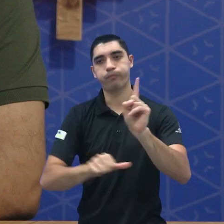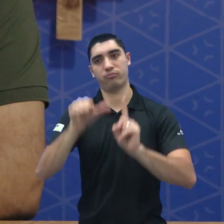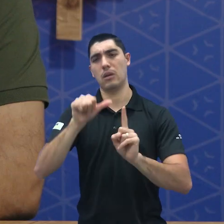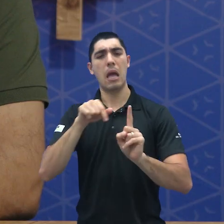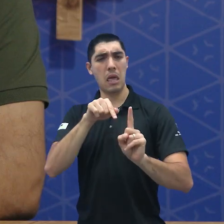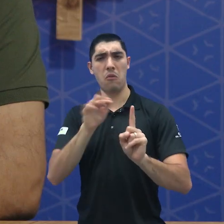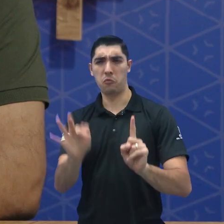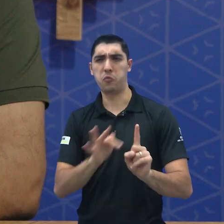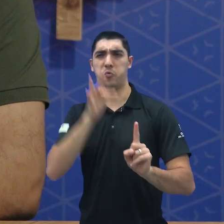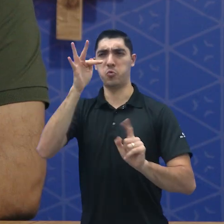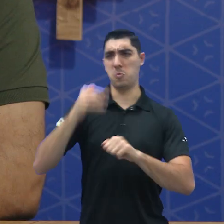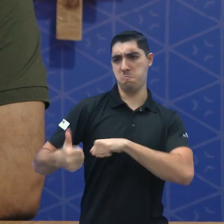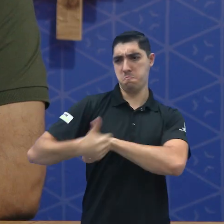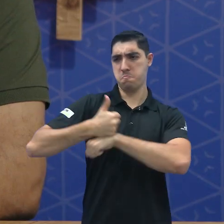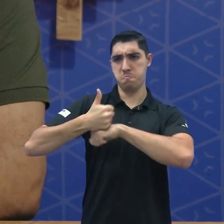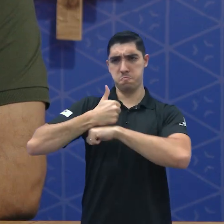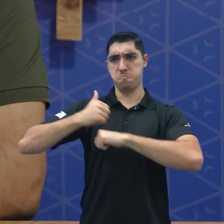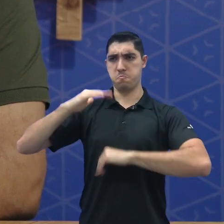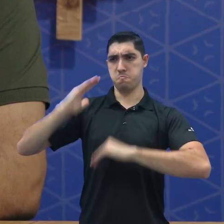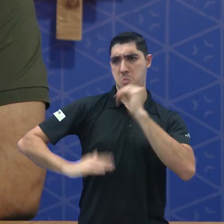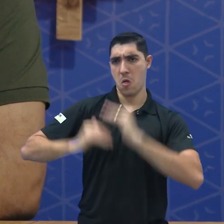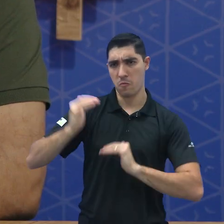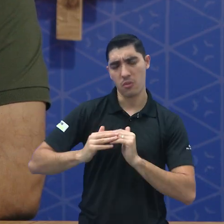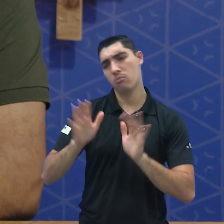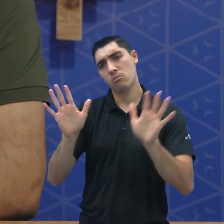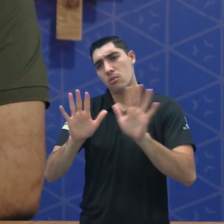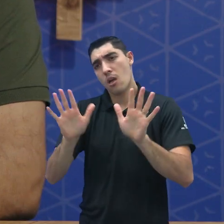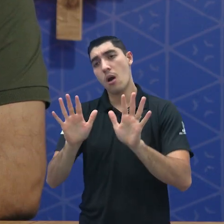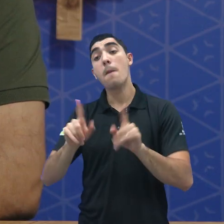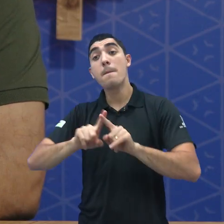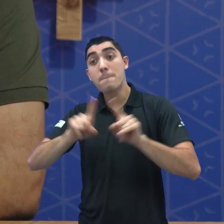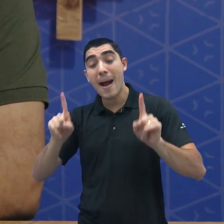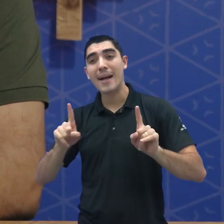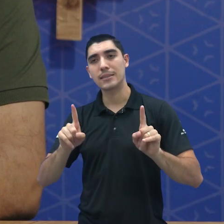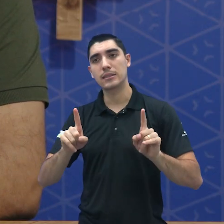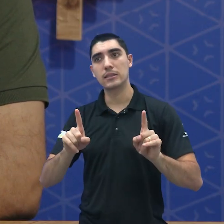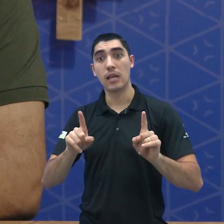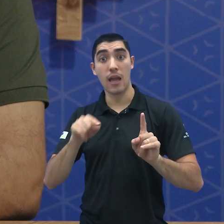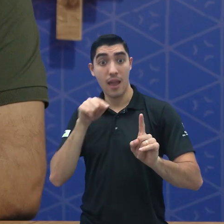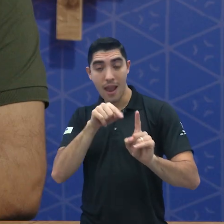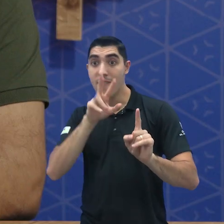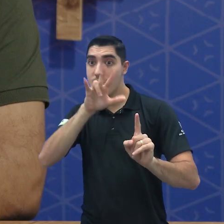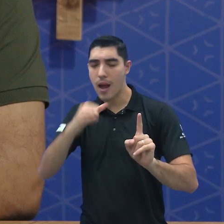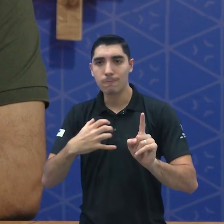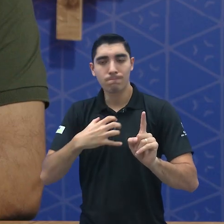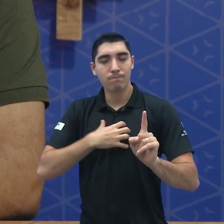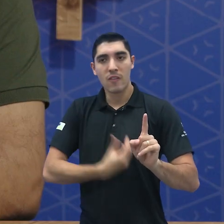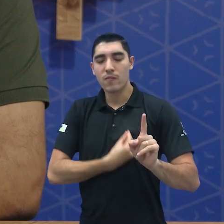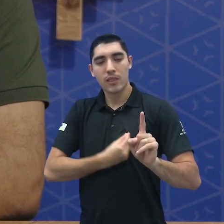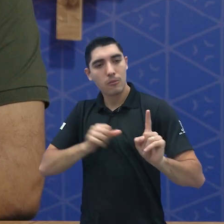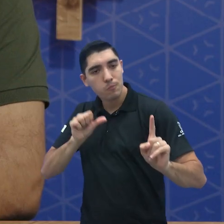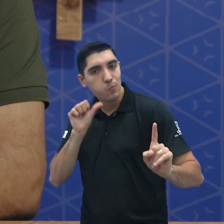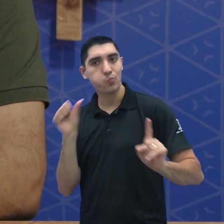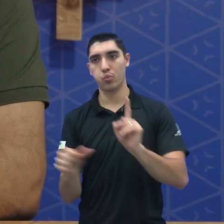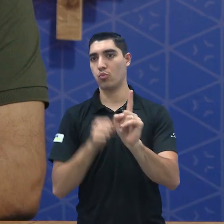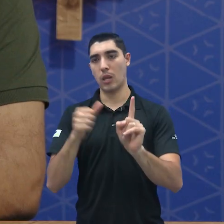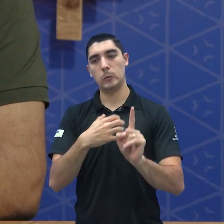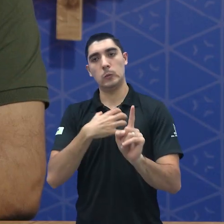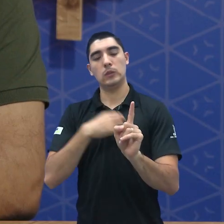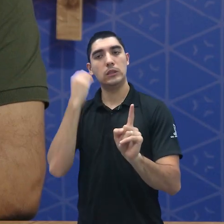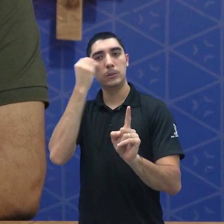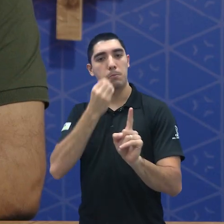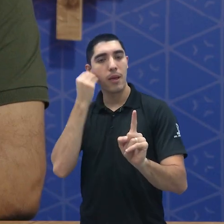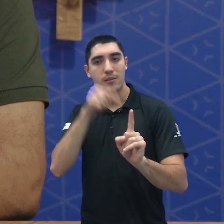ele não vire, né, um dançarino, não vire um músico profissional, mas aquilo ali vai servir para a vida dele. Ele vai poder levar como